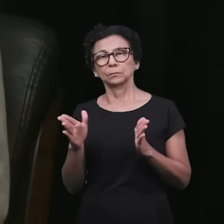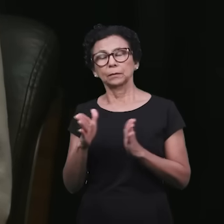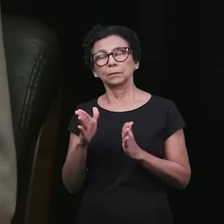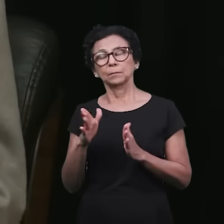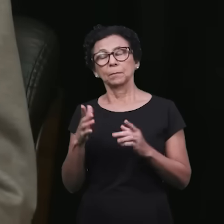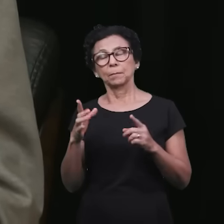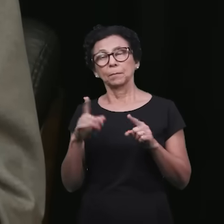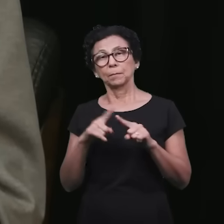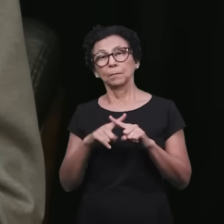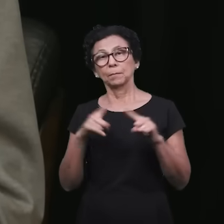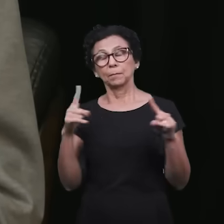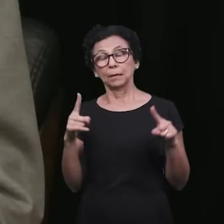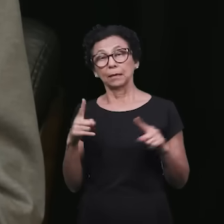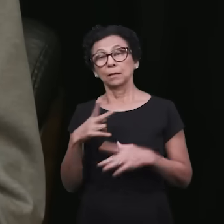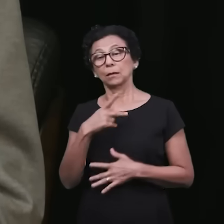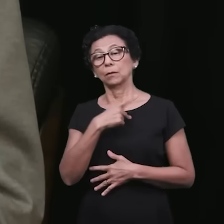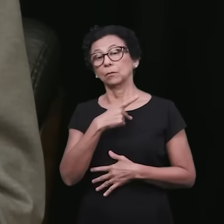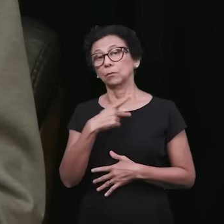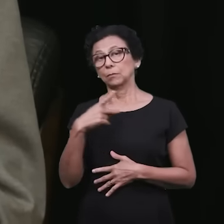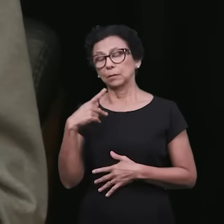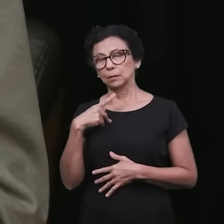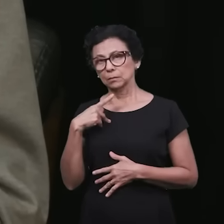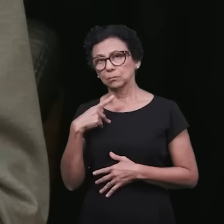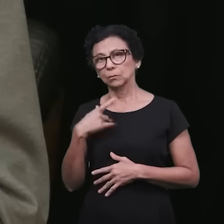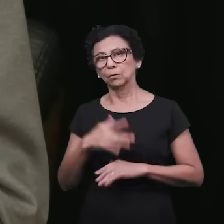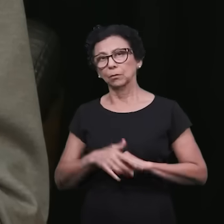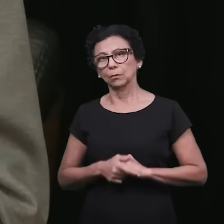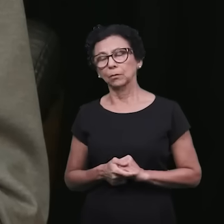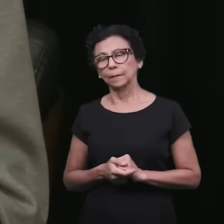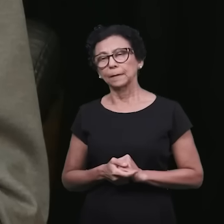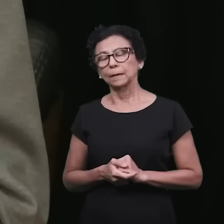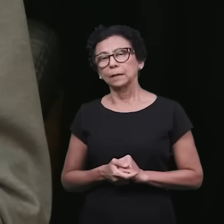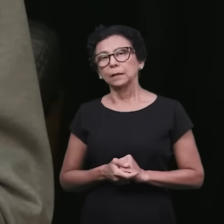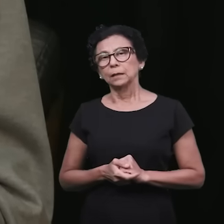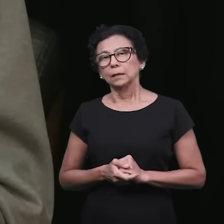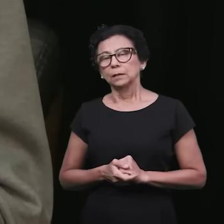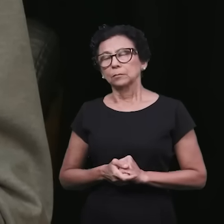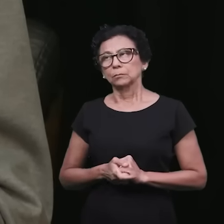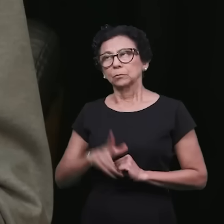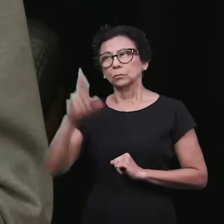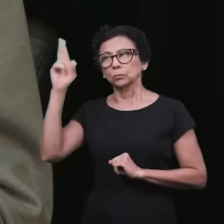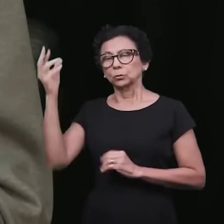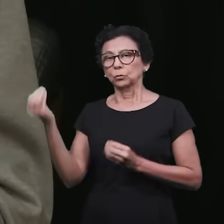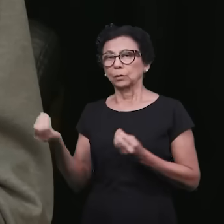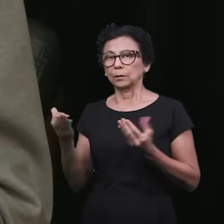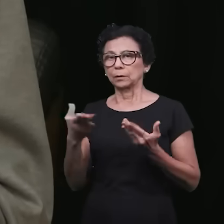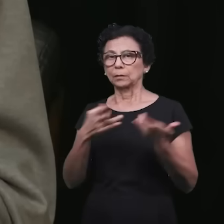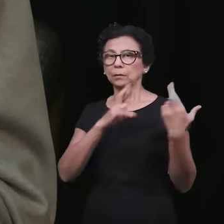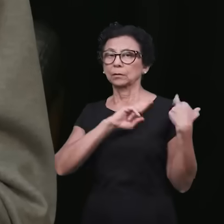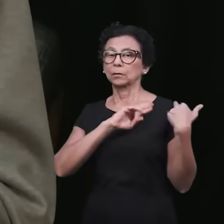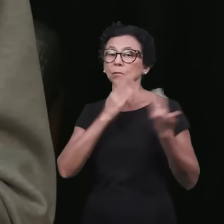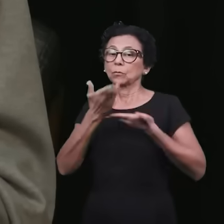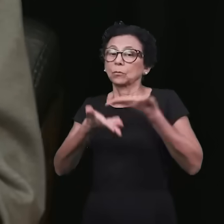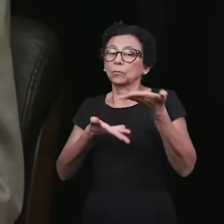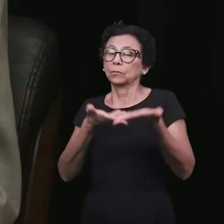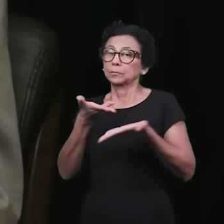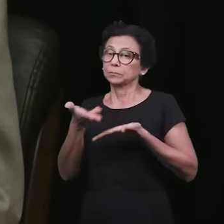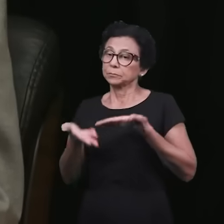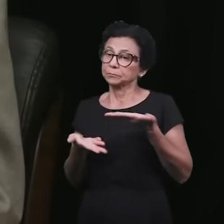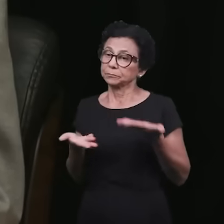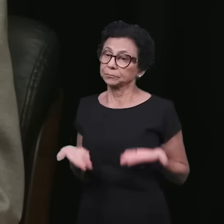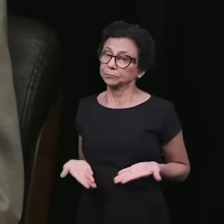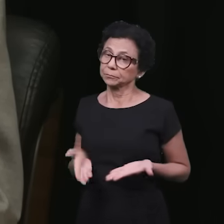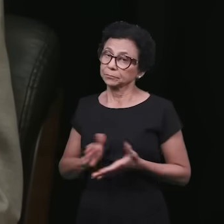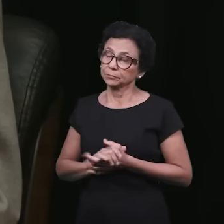pastor ele honrar aquilo que o Senhor confiou a ele, que é o ministério da palavra. O ministério não é